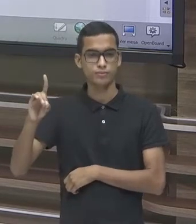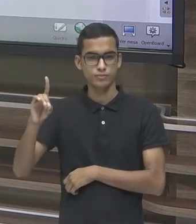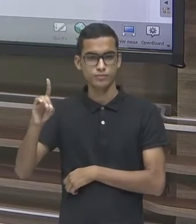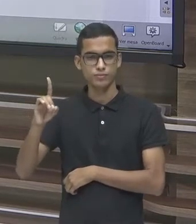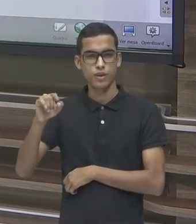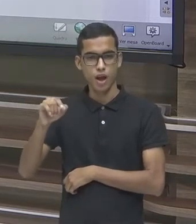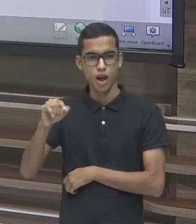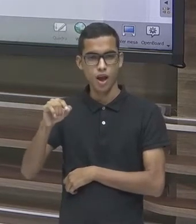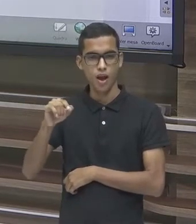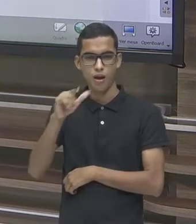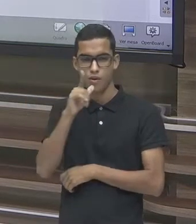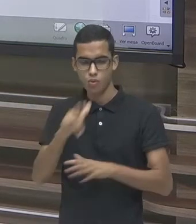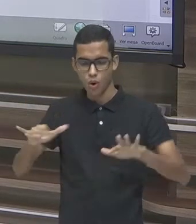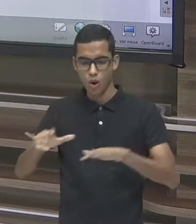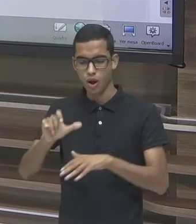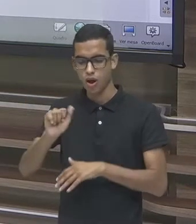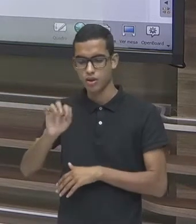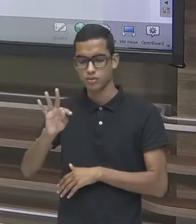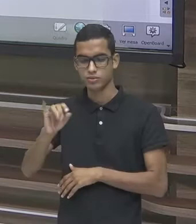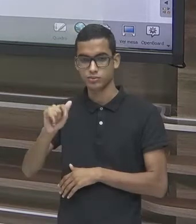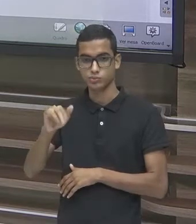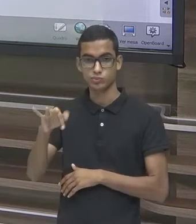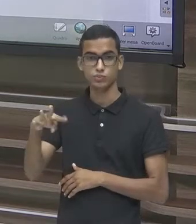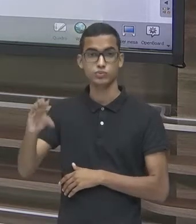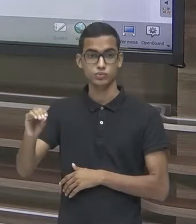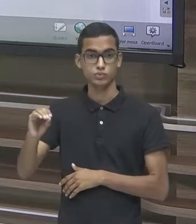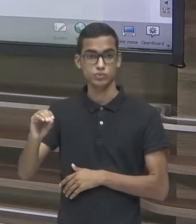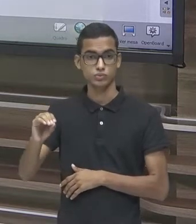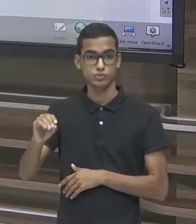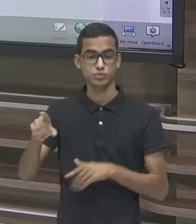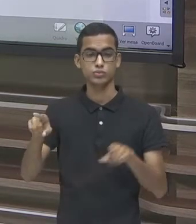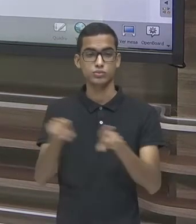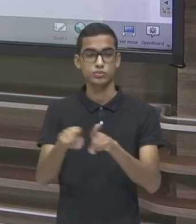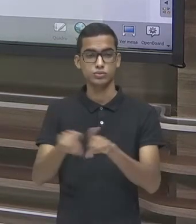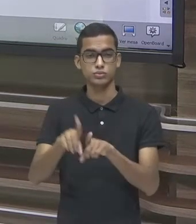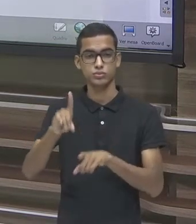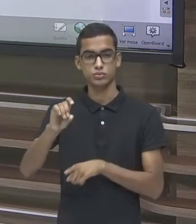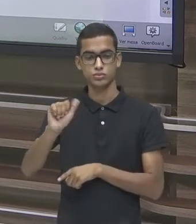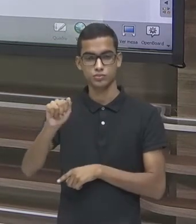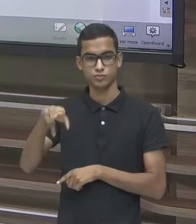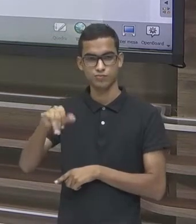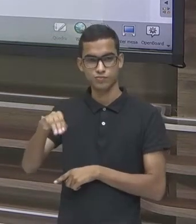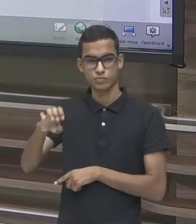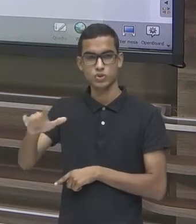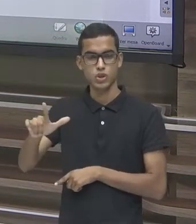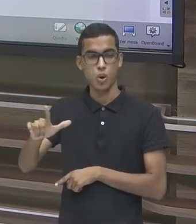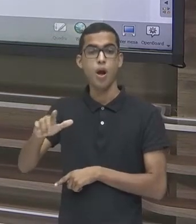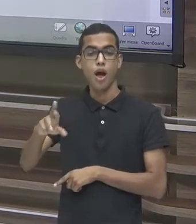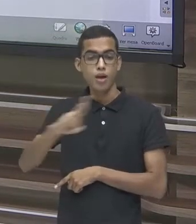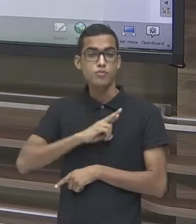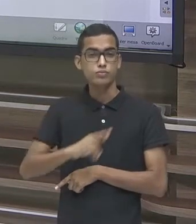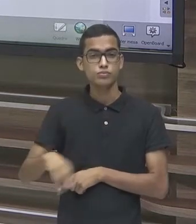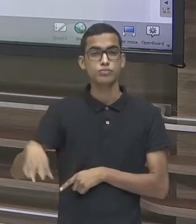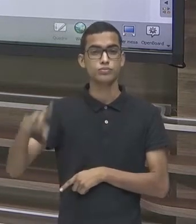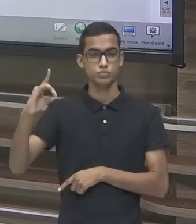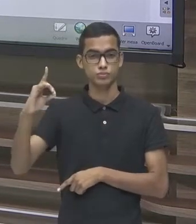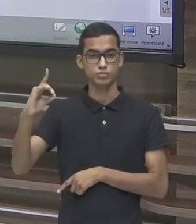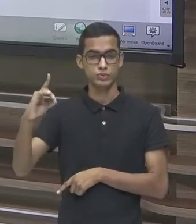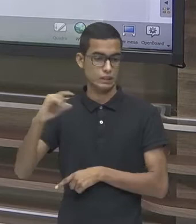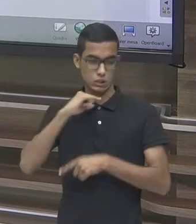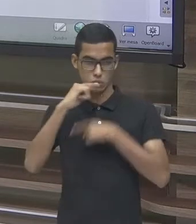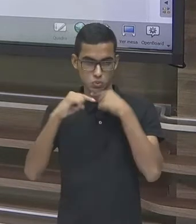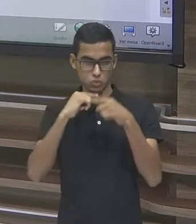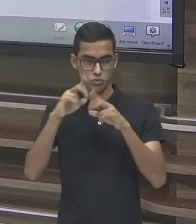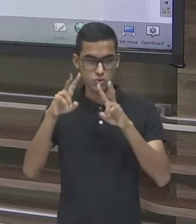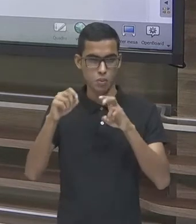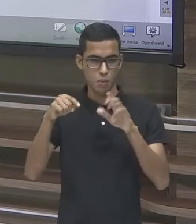Atlântico. E o Daniel também informa que é a letra D, os 2 concordam. Não tem nem muita dúvida, né, em relação a